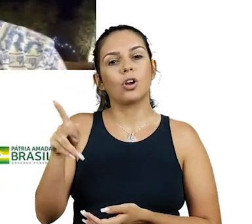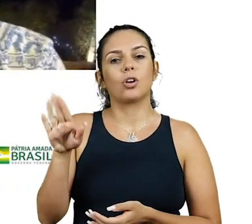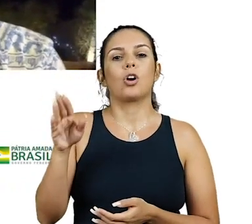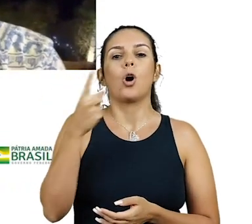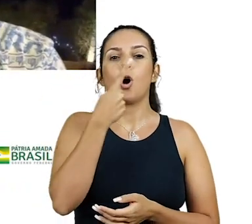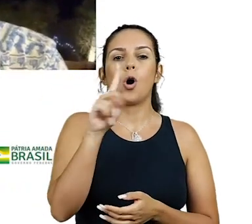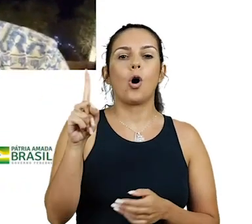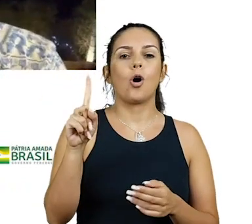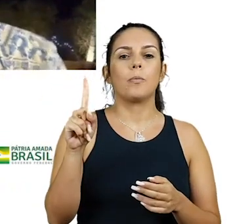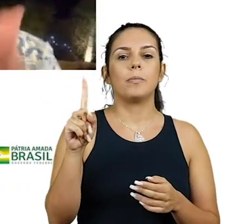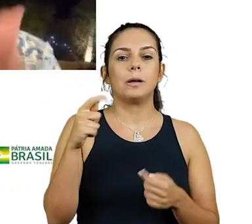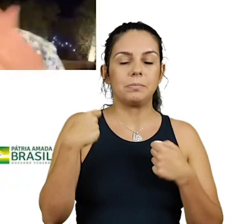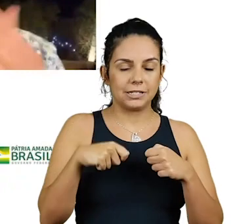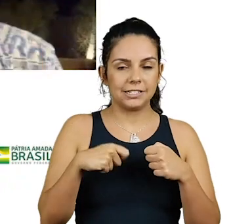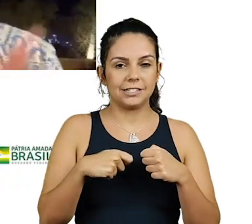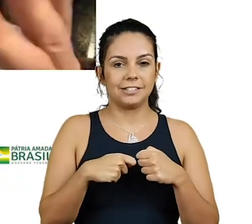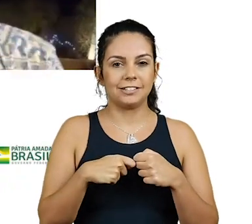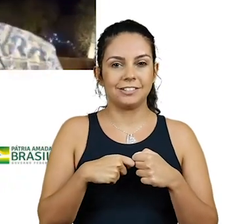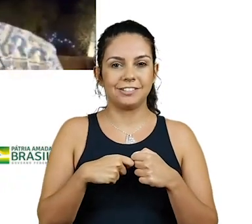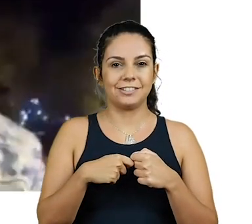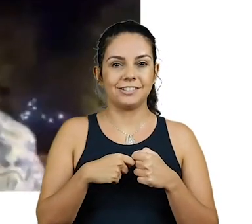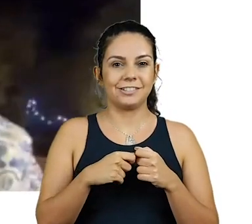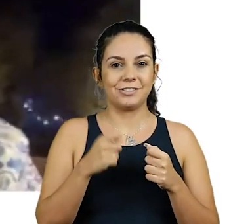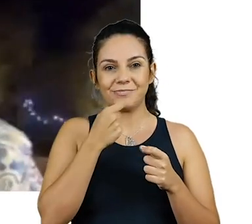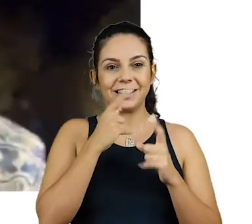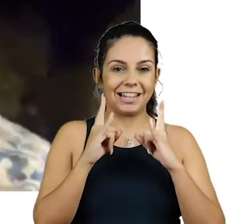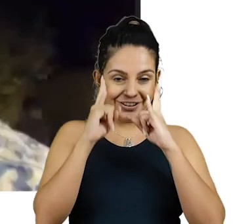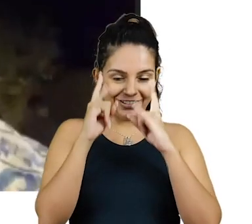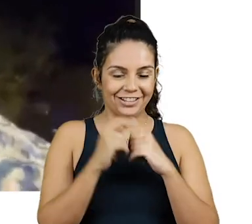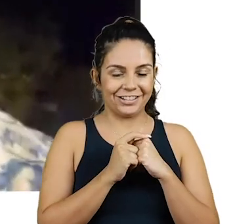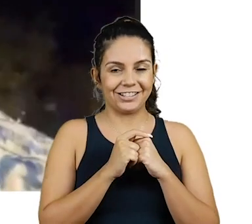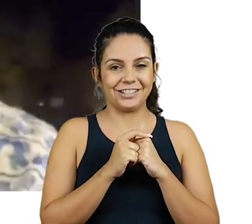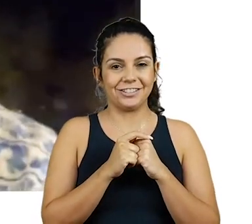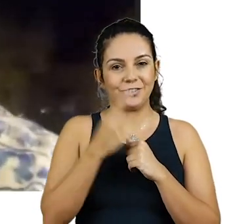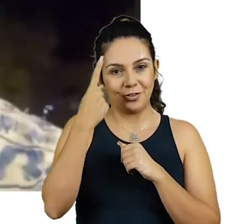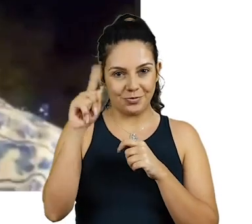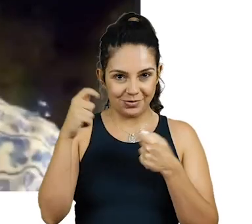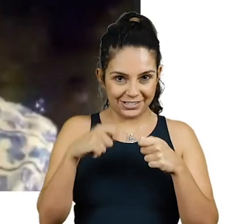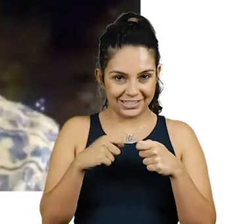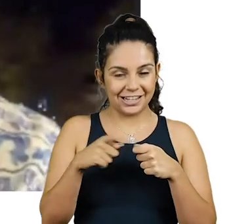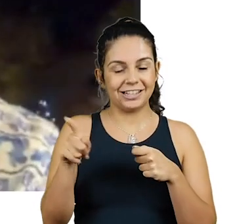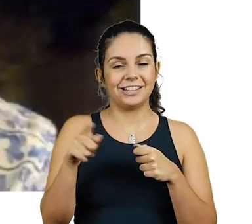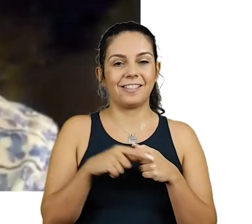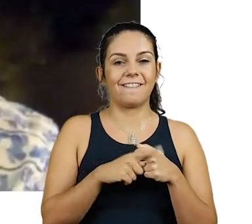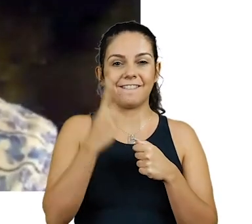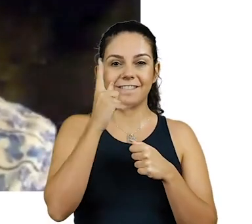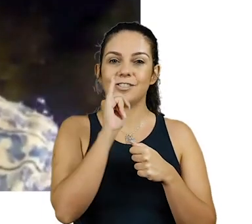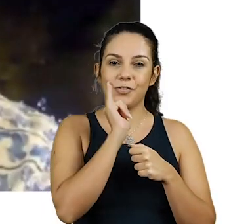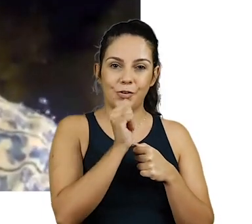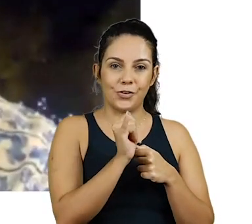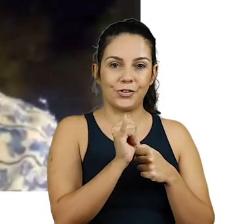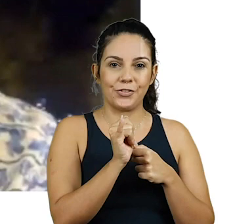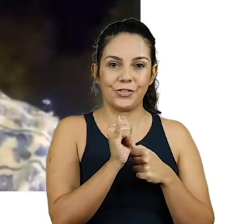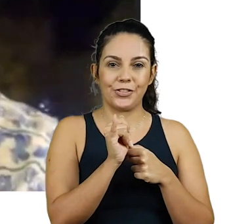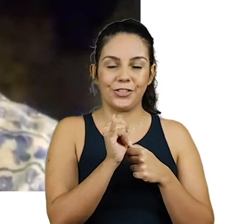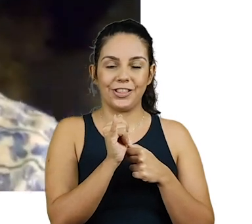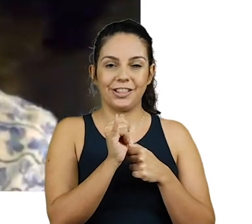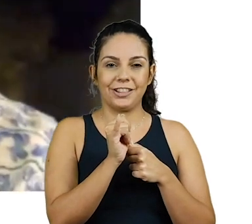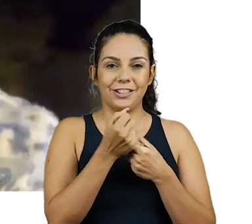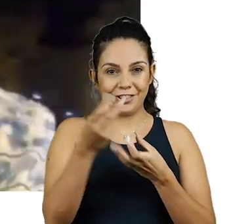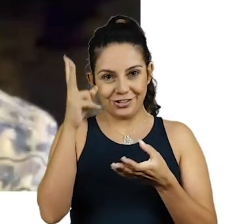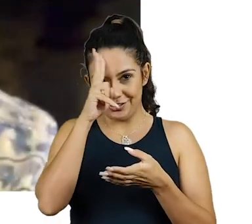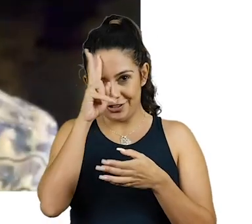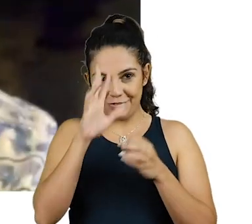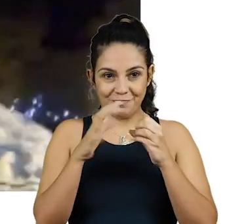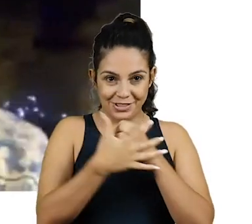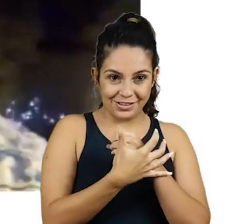acho que a última coisa que você está precisando, lembrei até da piada do elevador que você contou, eu falei, ô Flávio, eu acho que a última coisa que você está precisando é de um contista oferecendo histórias